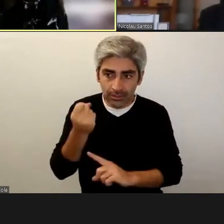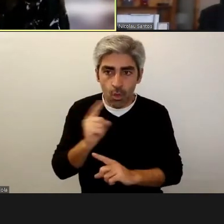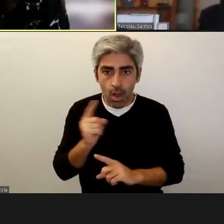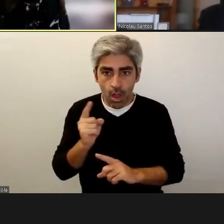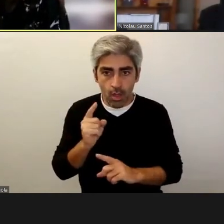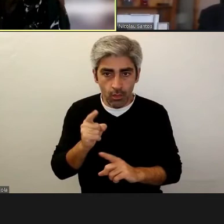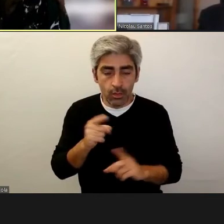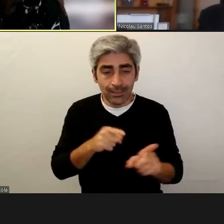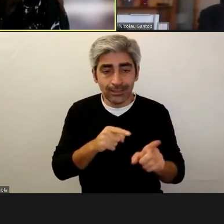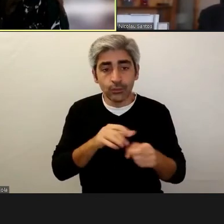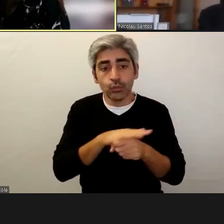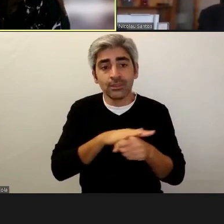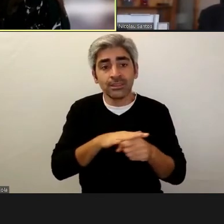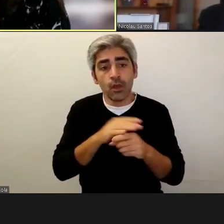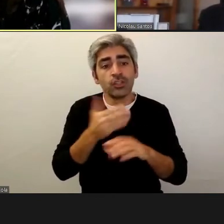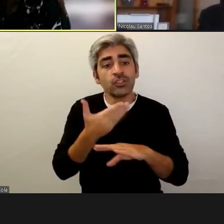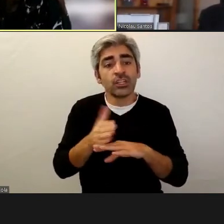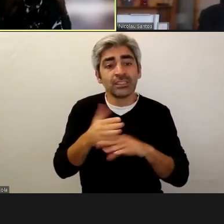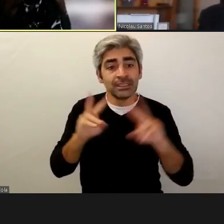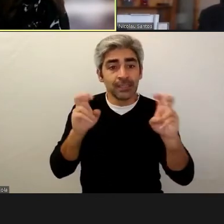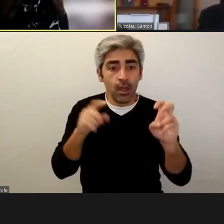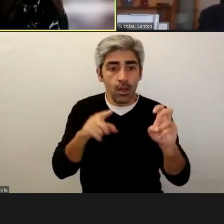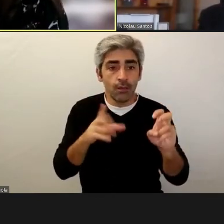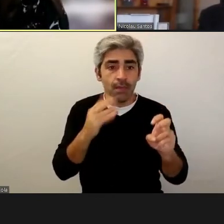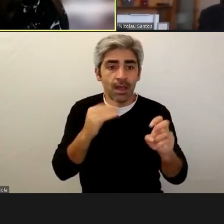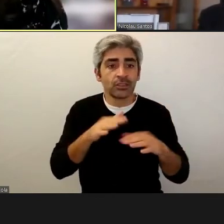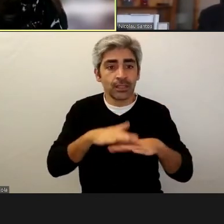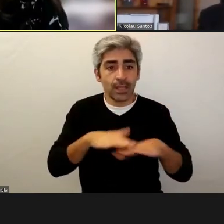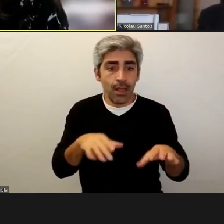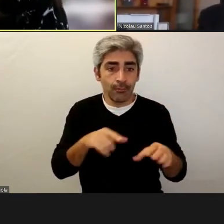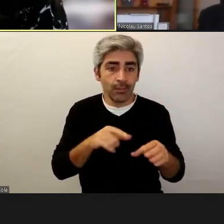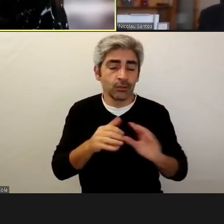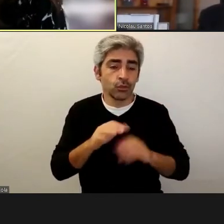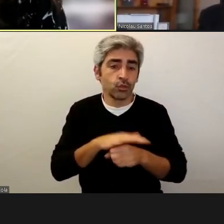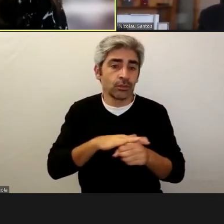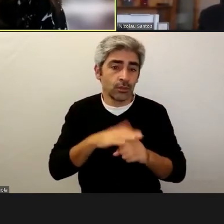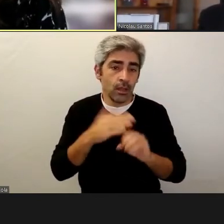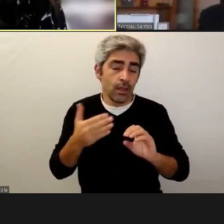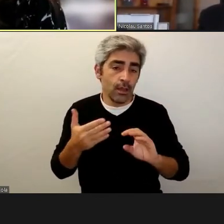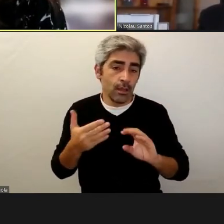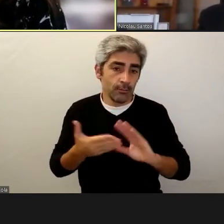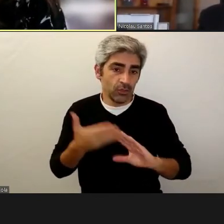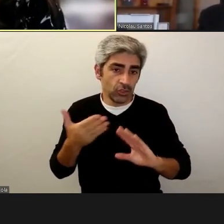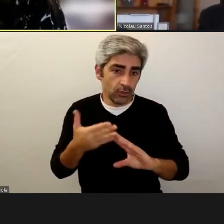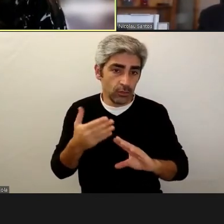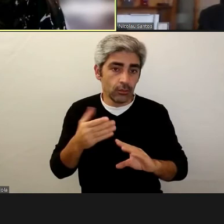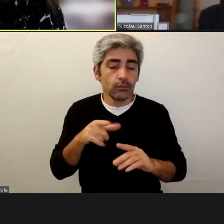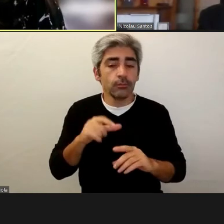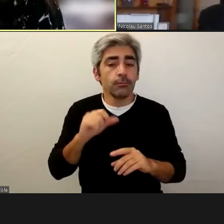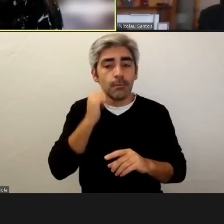estado de exceção, na sua vertente mais branda, que é o estado de emergência, ou mais agravada, que é o estado de sítio,